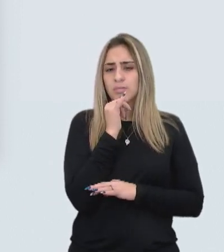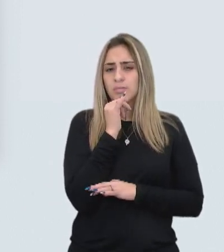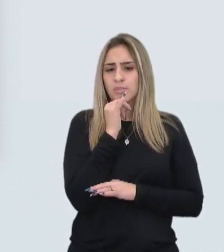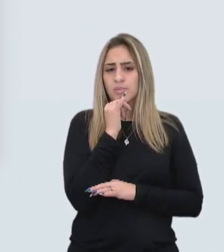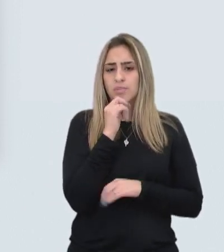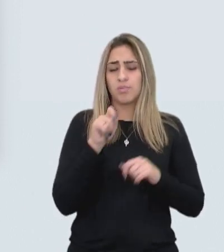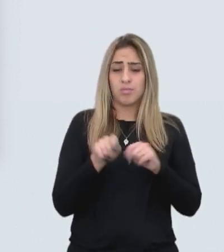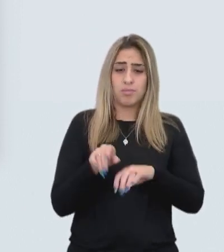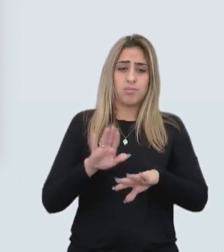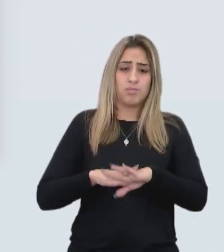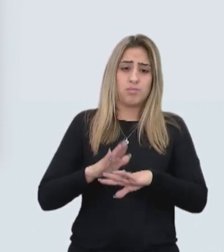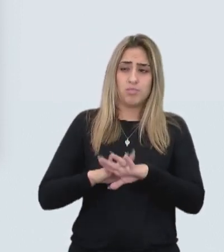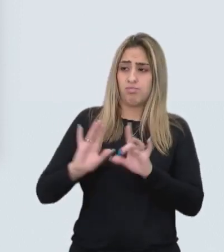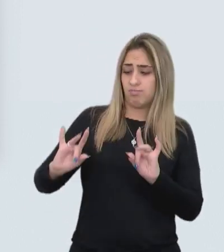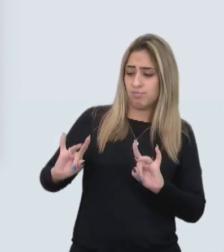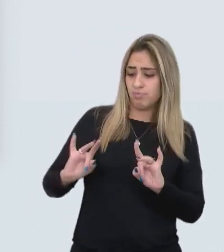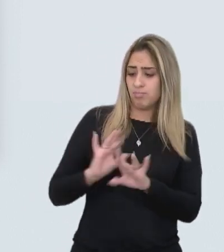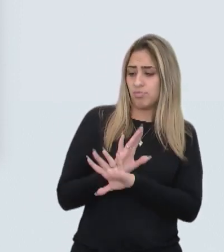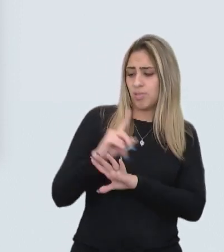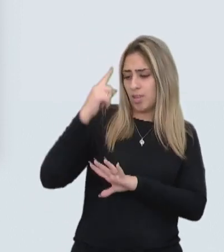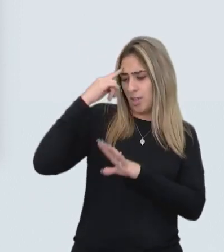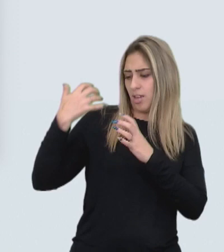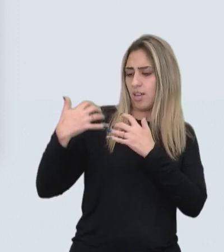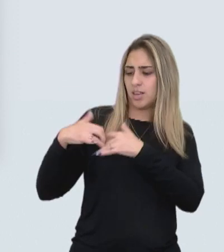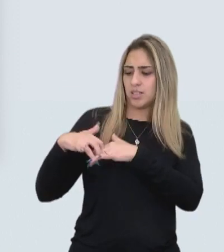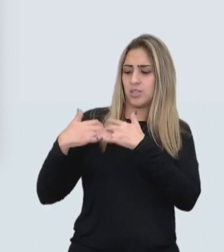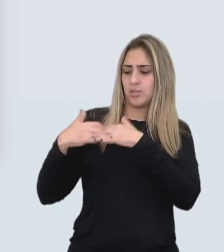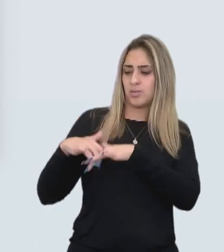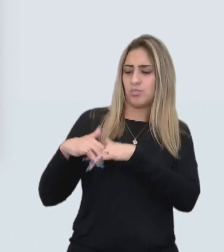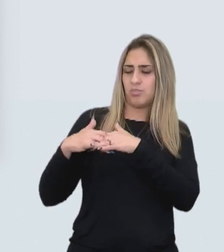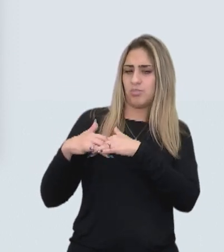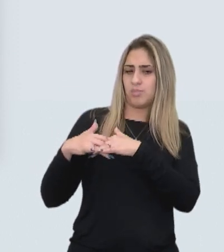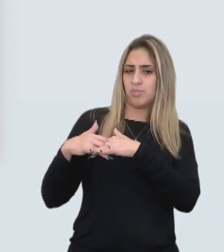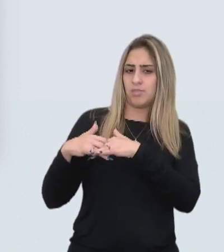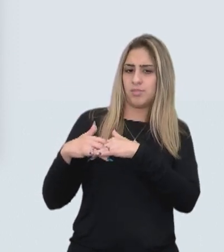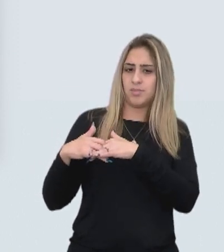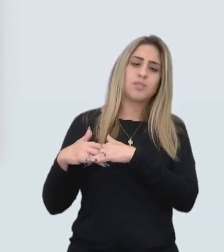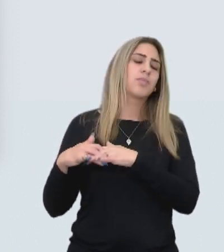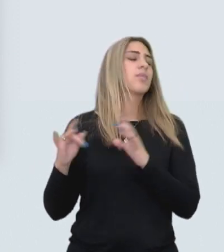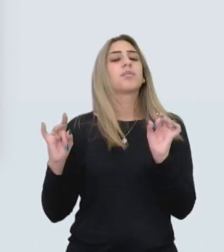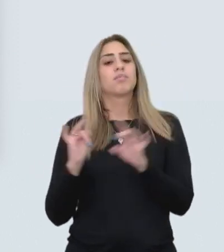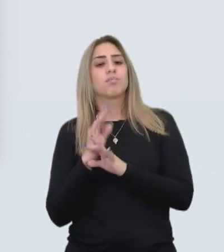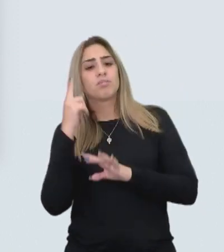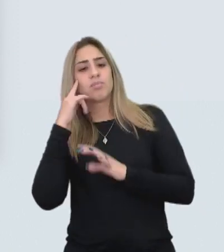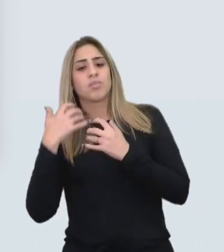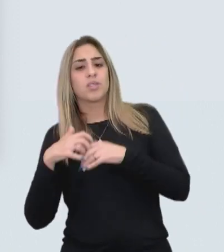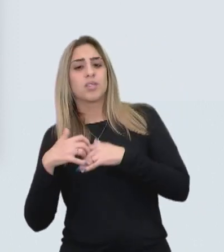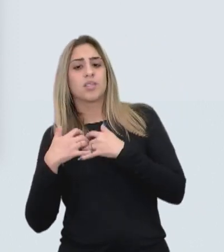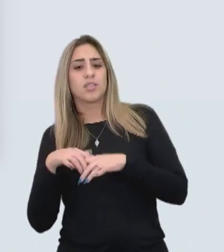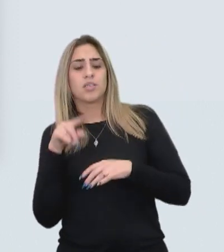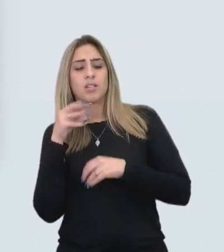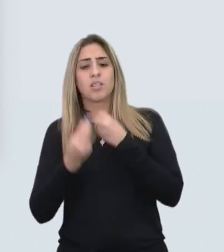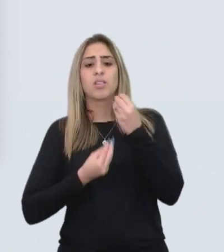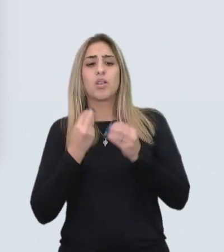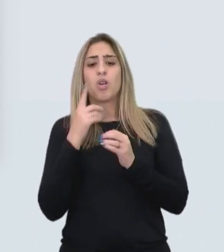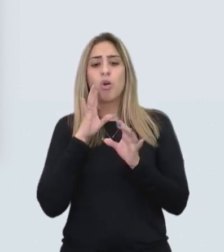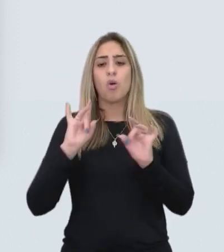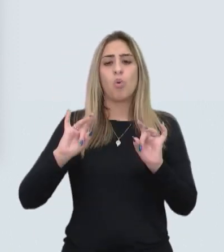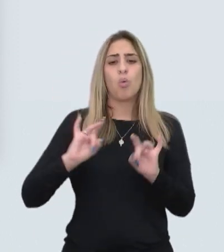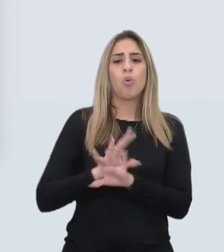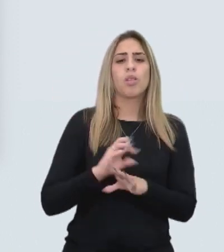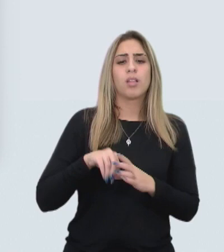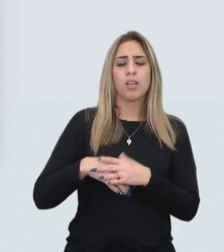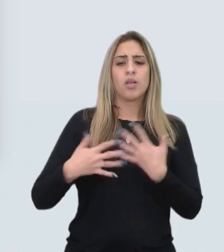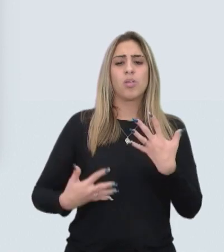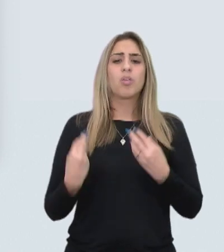E fazer o fechamento do raciocínio. E o fechamento do raciocínio. Isso aqui é a ideia do seu conteúdo. Agora,